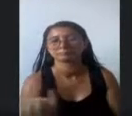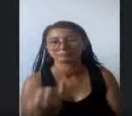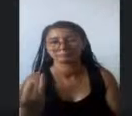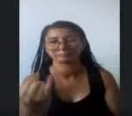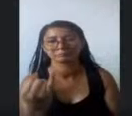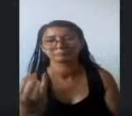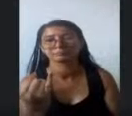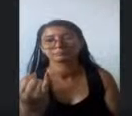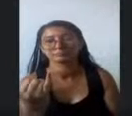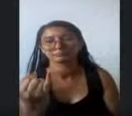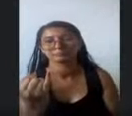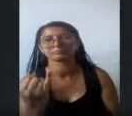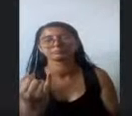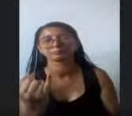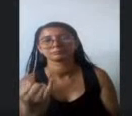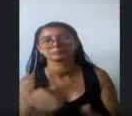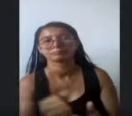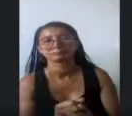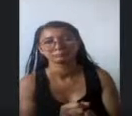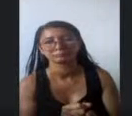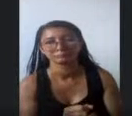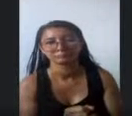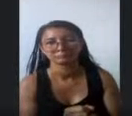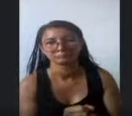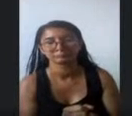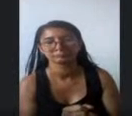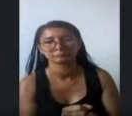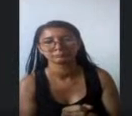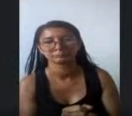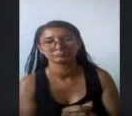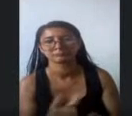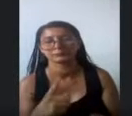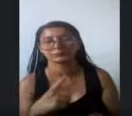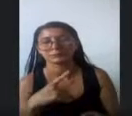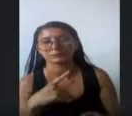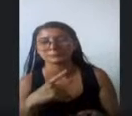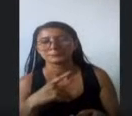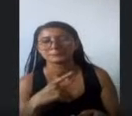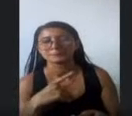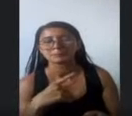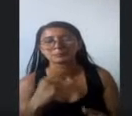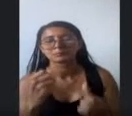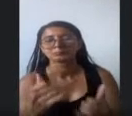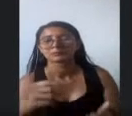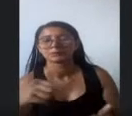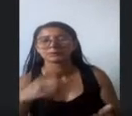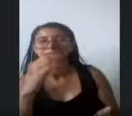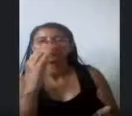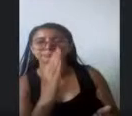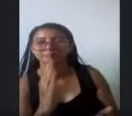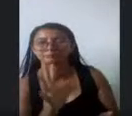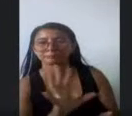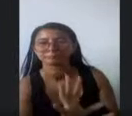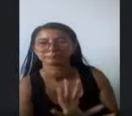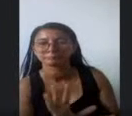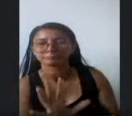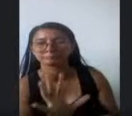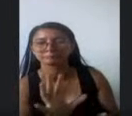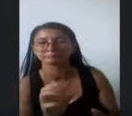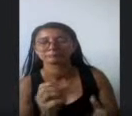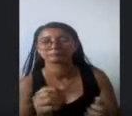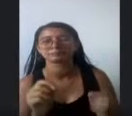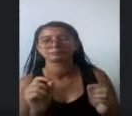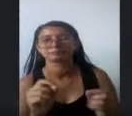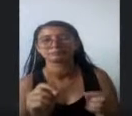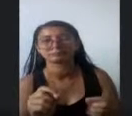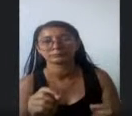essa sensibilidade, é para além da epidemiologia, né? Só destacar aí, quando a gente está falando no Brasil, a gente está falando de